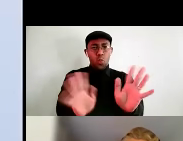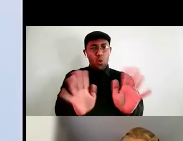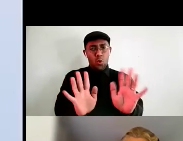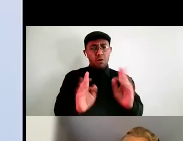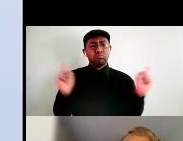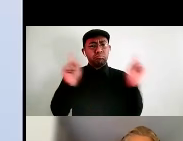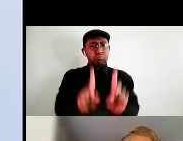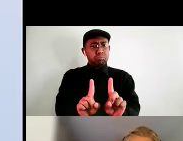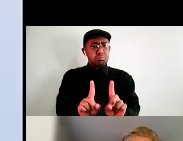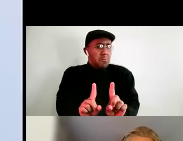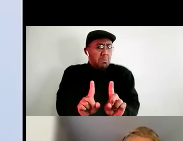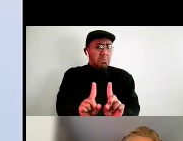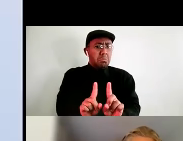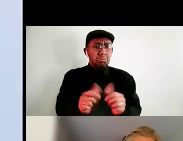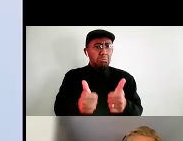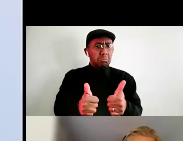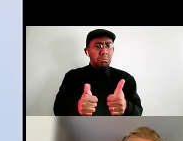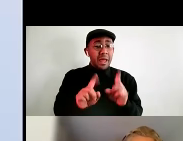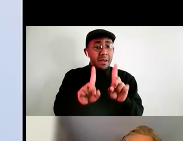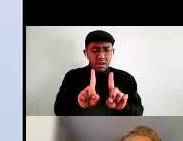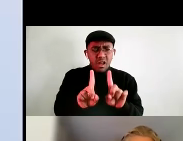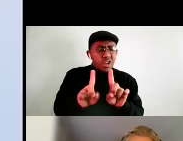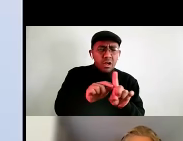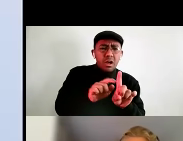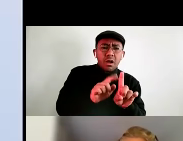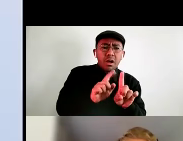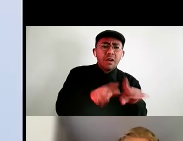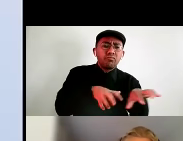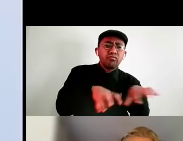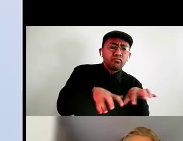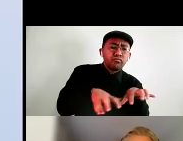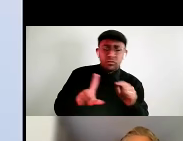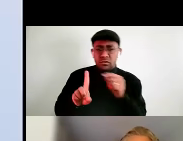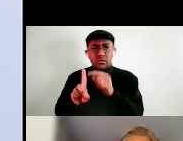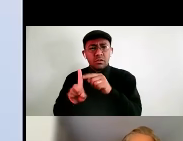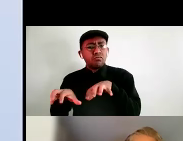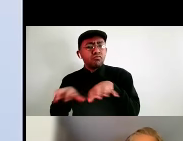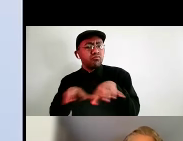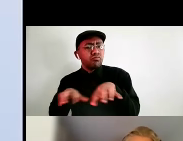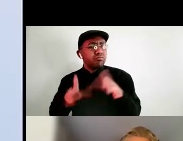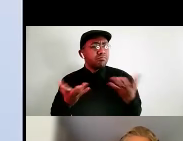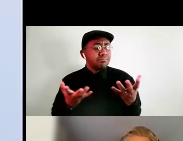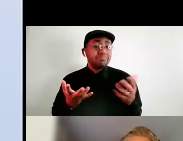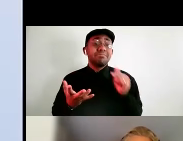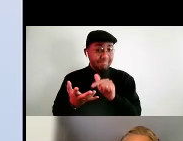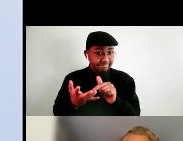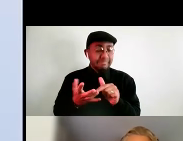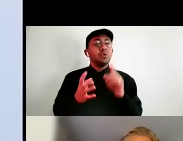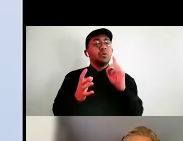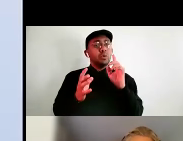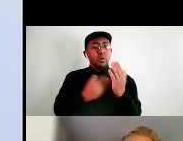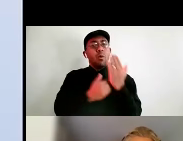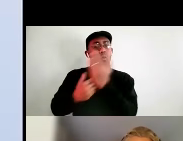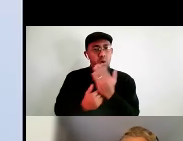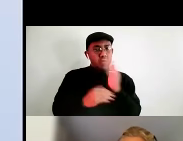o comportamento das pessoas durante os eventos, o que é importante. Por isso, entendemos que se pode criar um